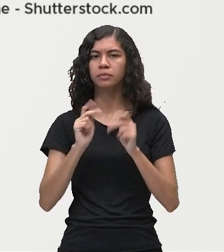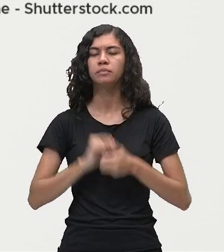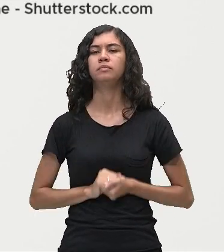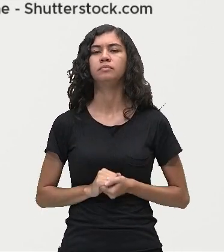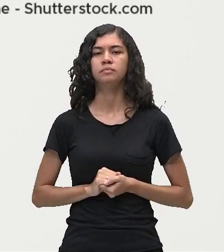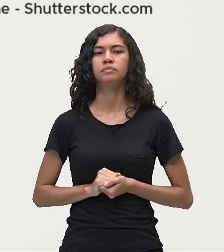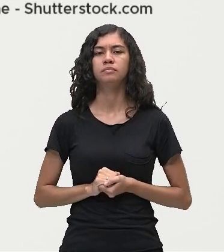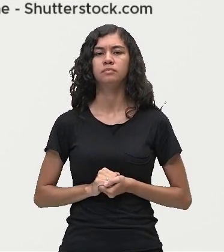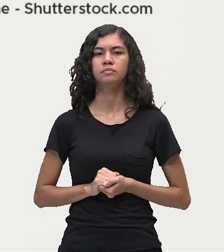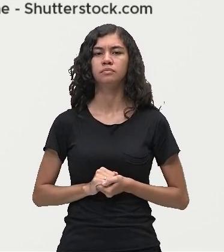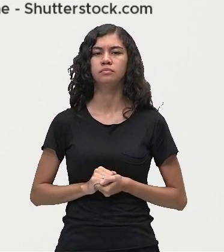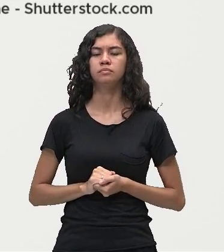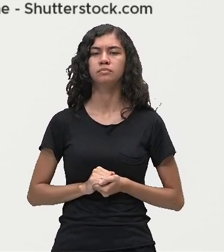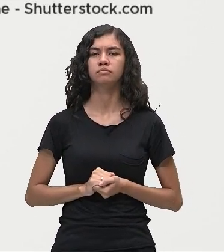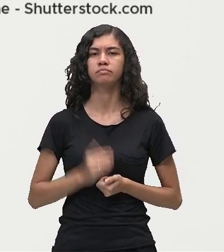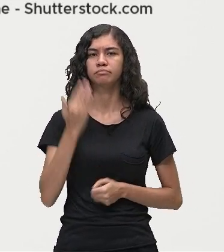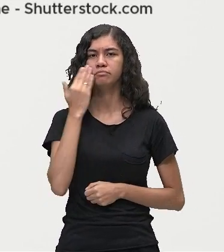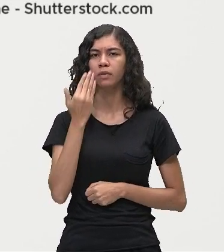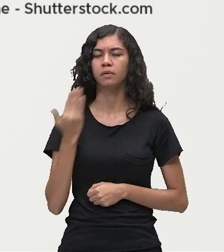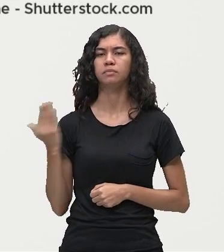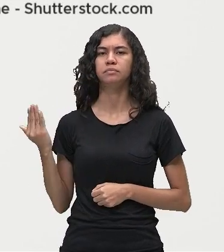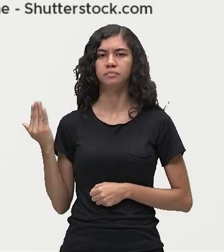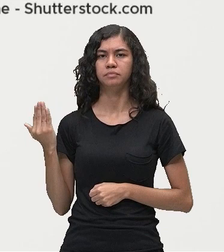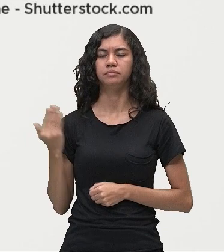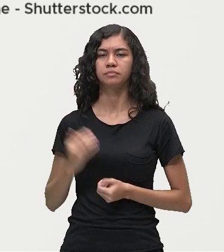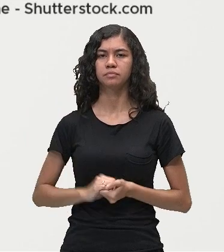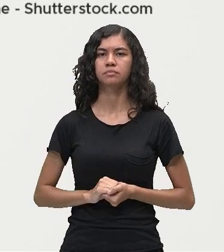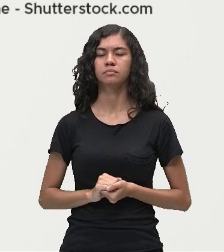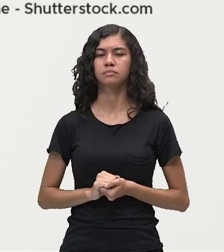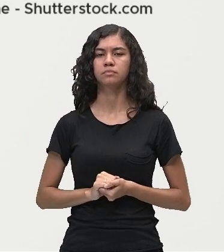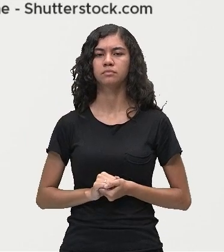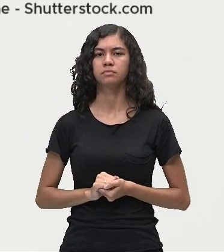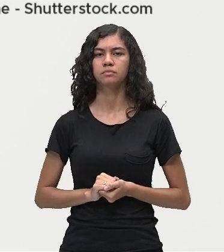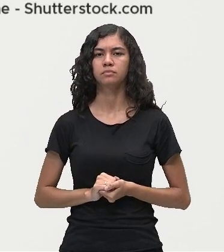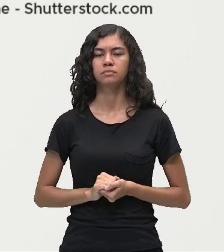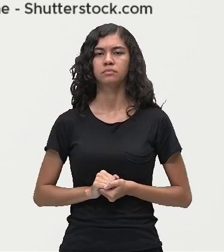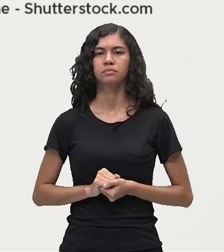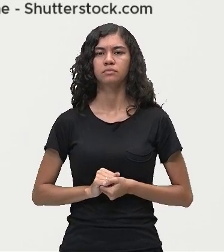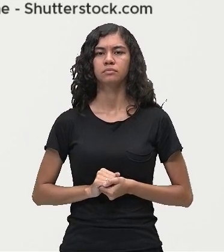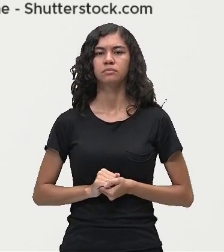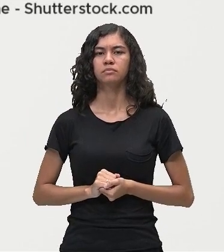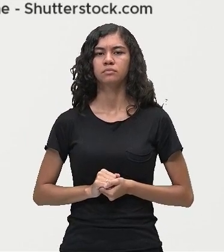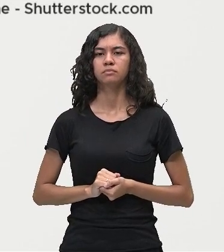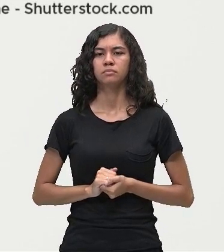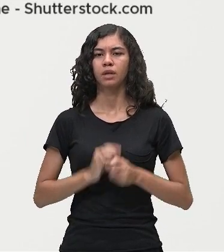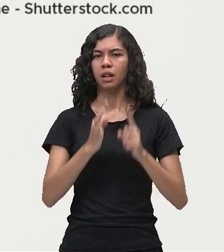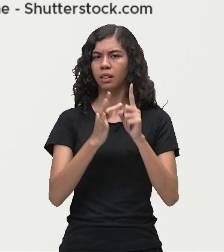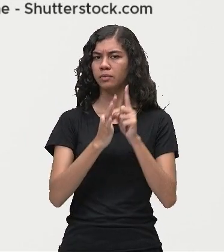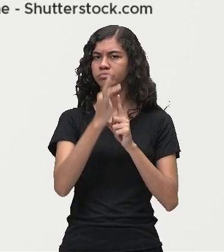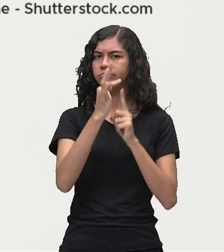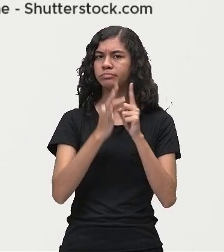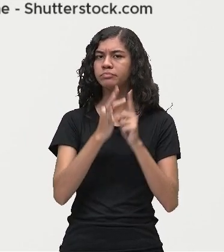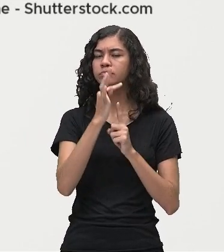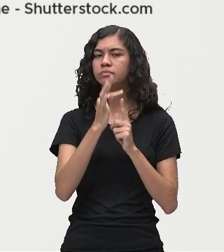novo. Temperatura. Espera aí, rapidinho. Temperatura é a movimentação